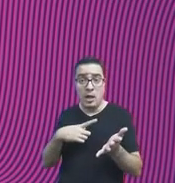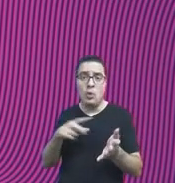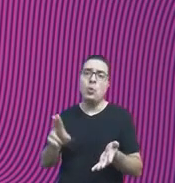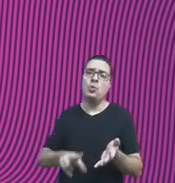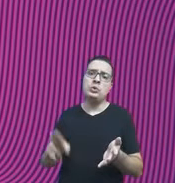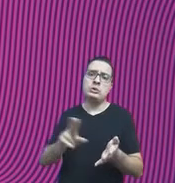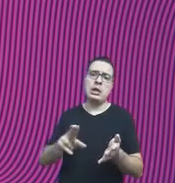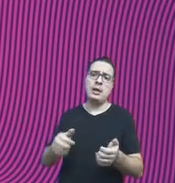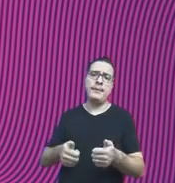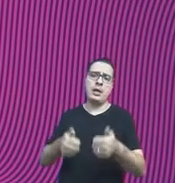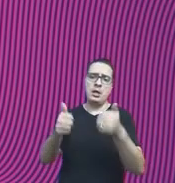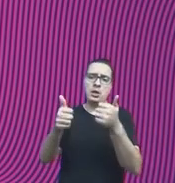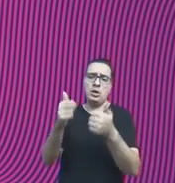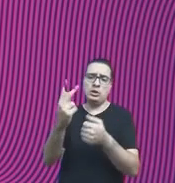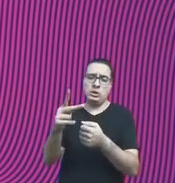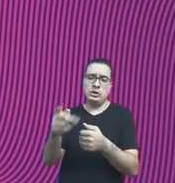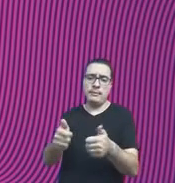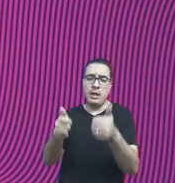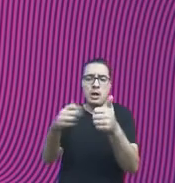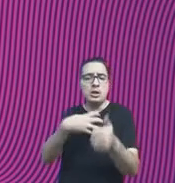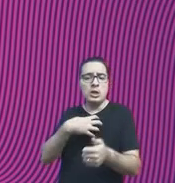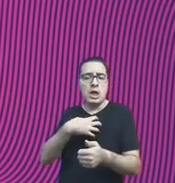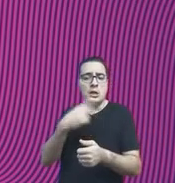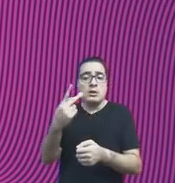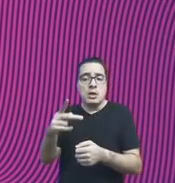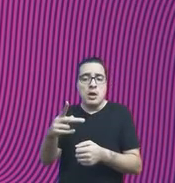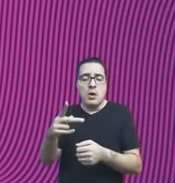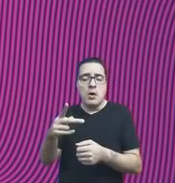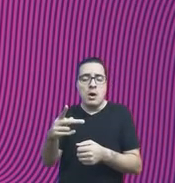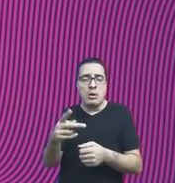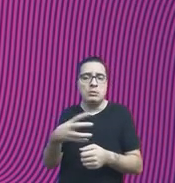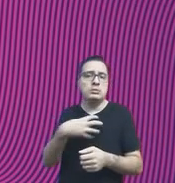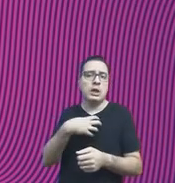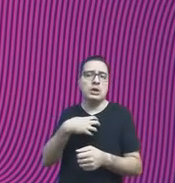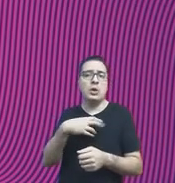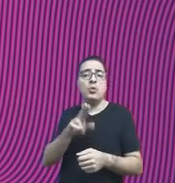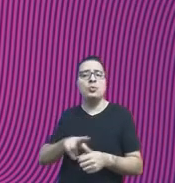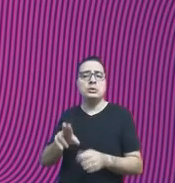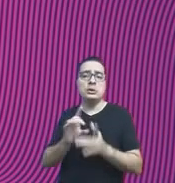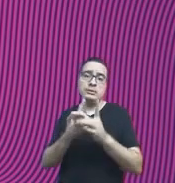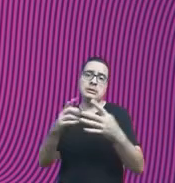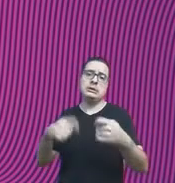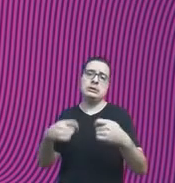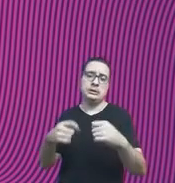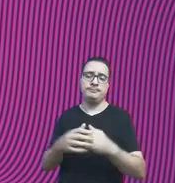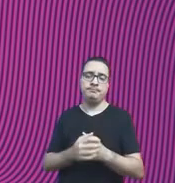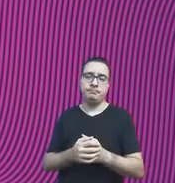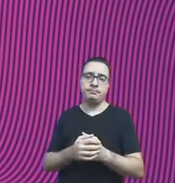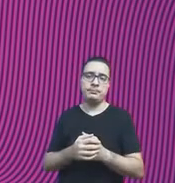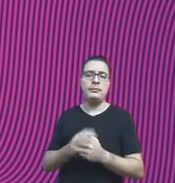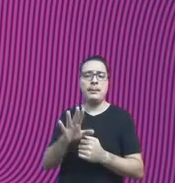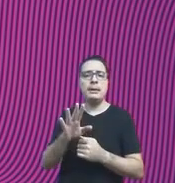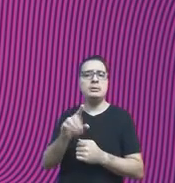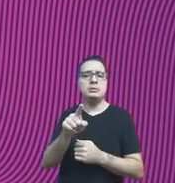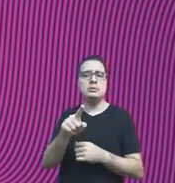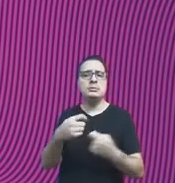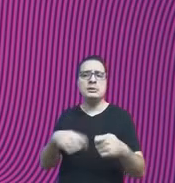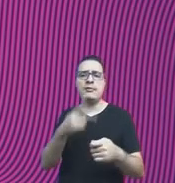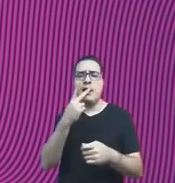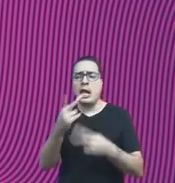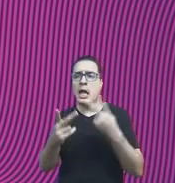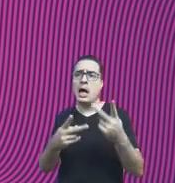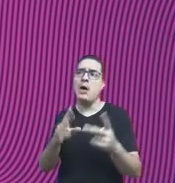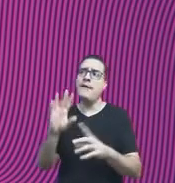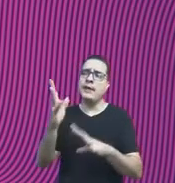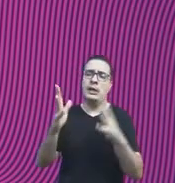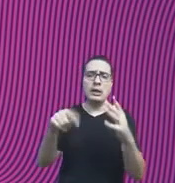melhor convir, ou melhor aprover, por uma coisa de uso que você precisa. Agora, isso não adianta a gente falar aqui nos eventos fechados, no evento